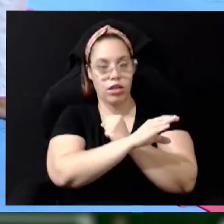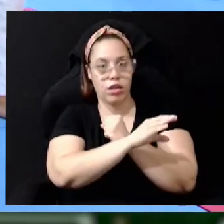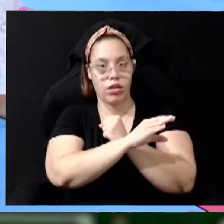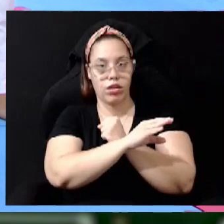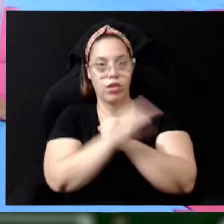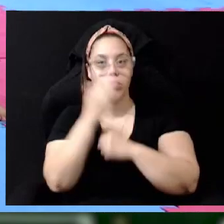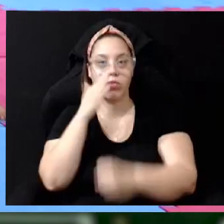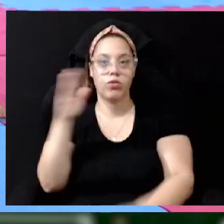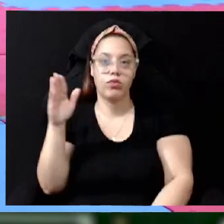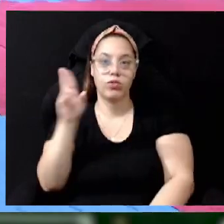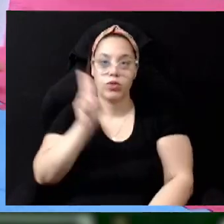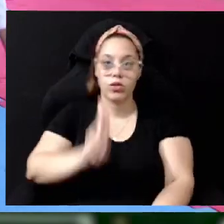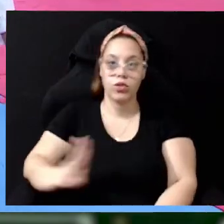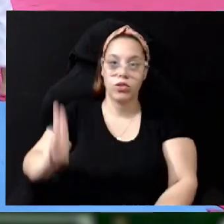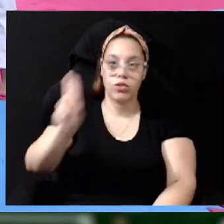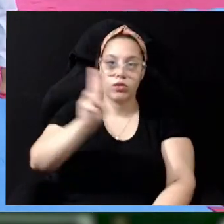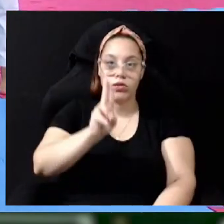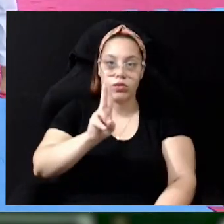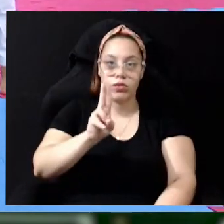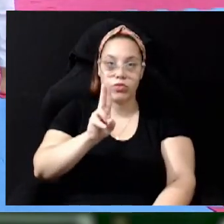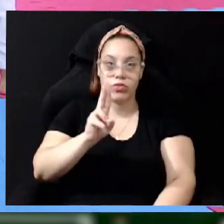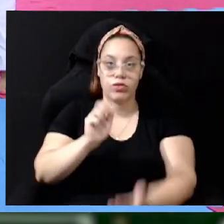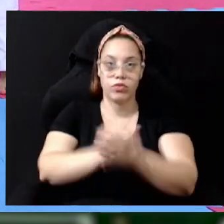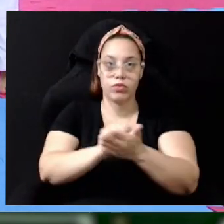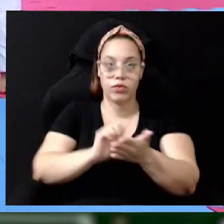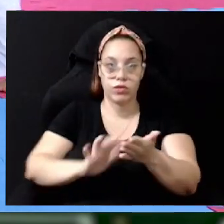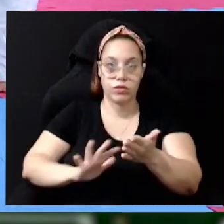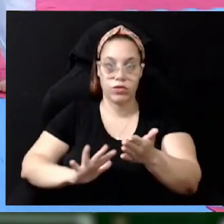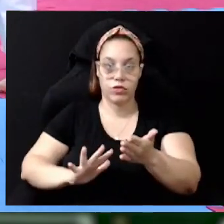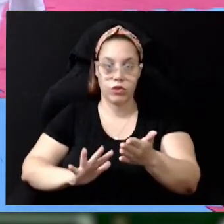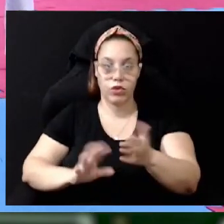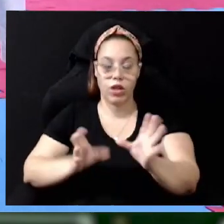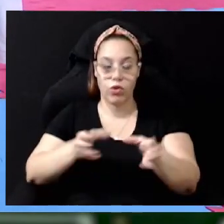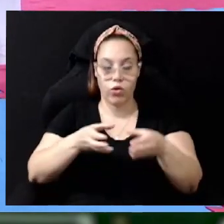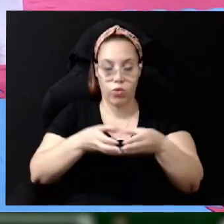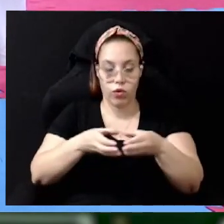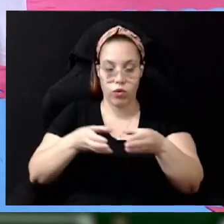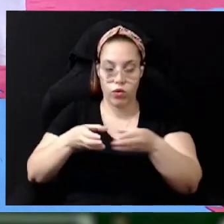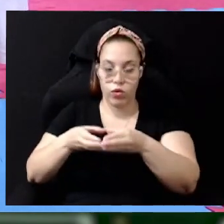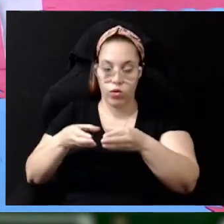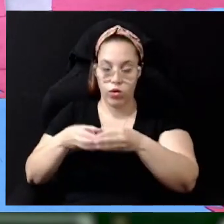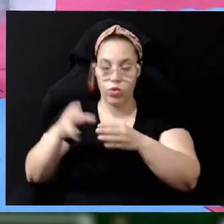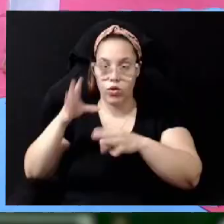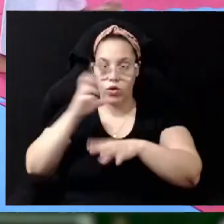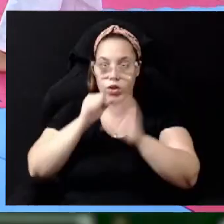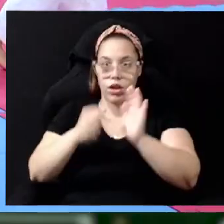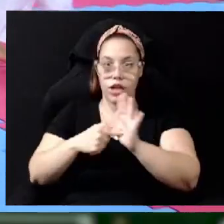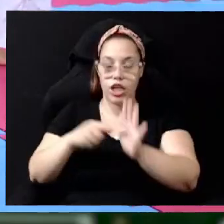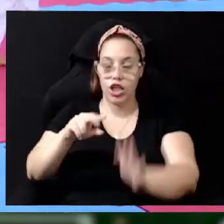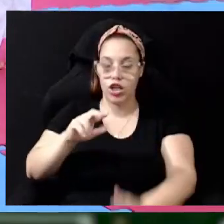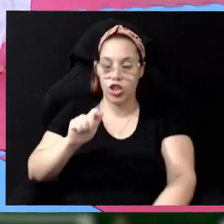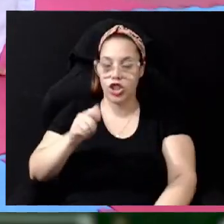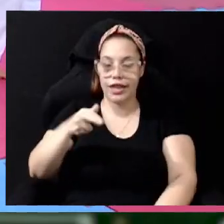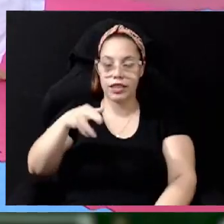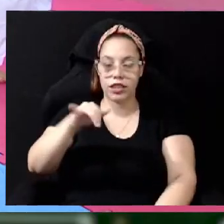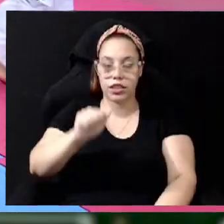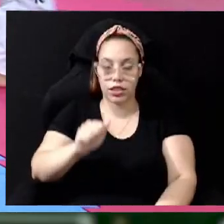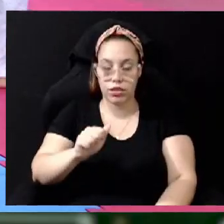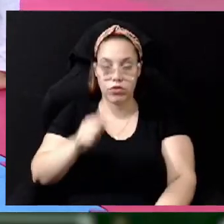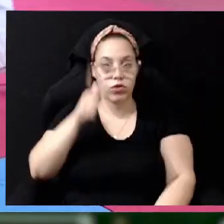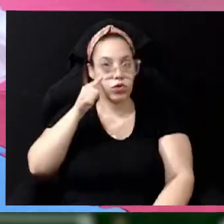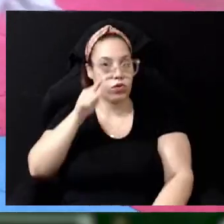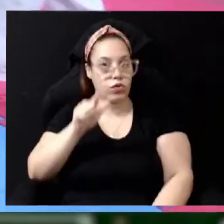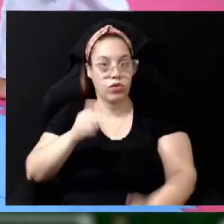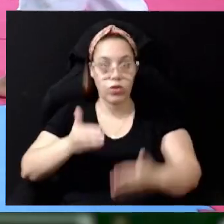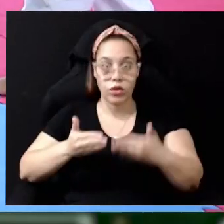Curricular, que pede para que nós dividamos a nossa atividade em alguns grupos. Então, nós temos que apresentar ginásticas para que a